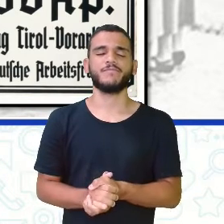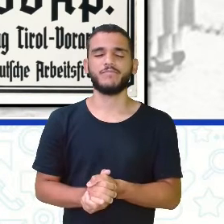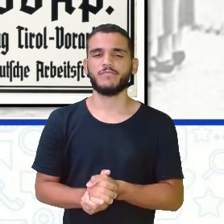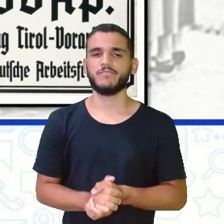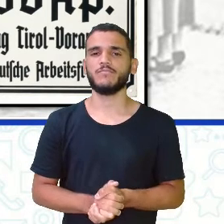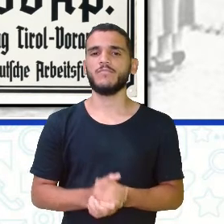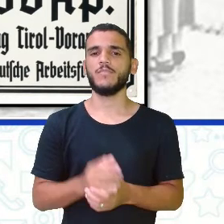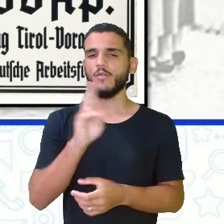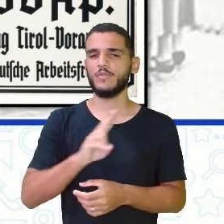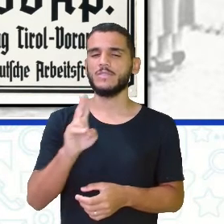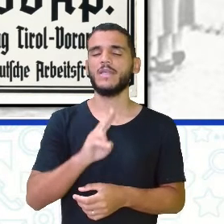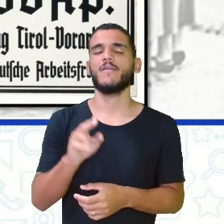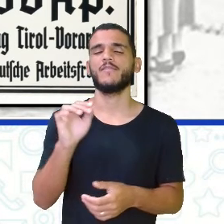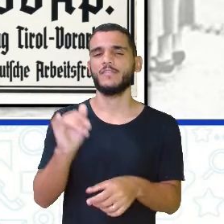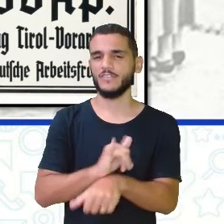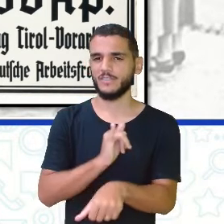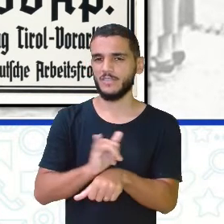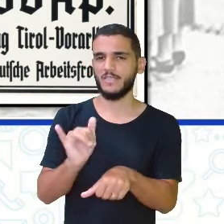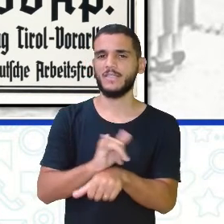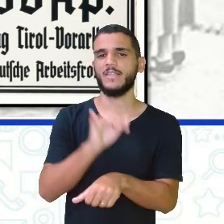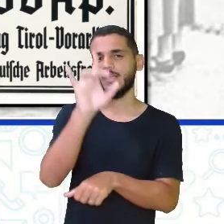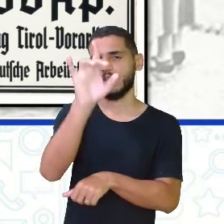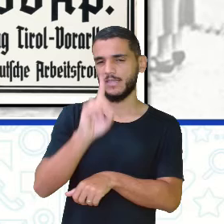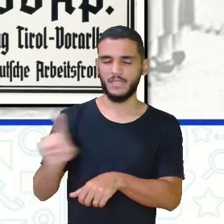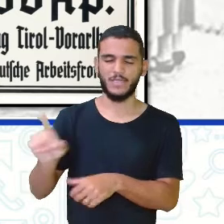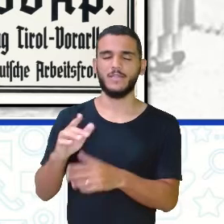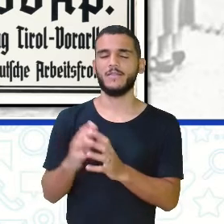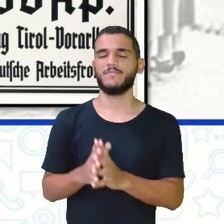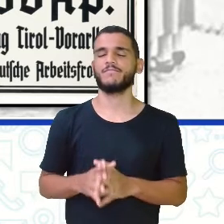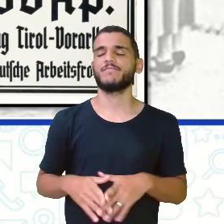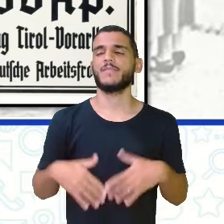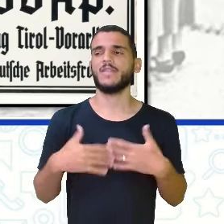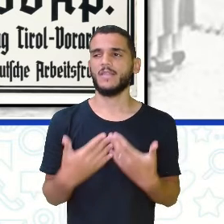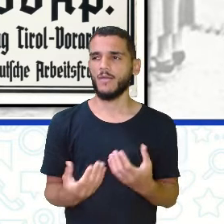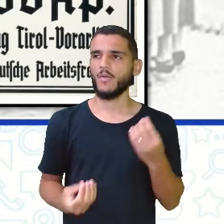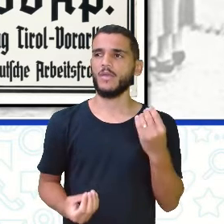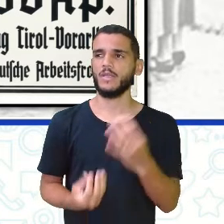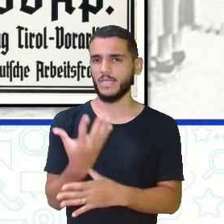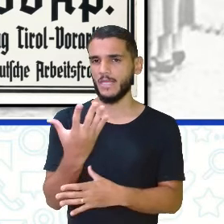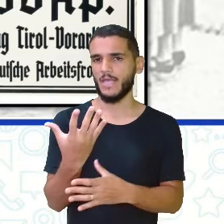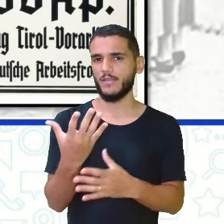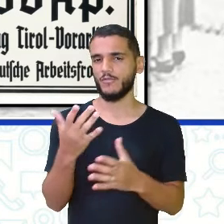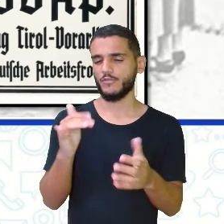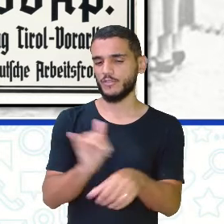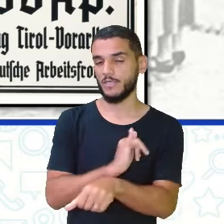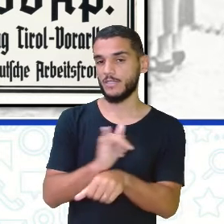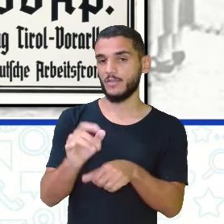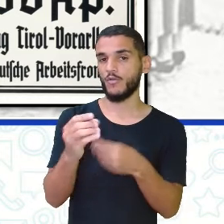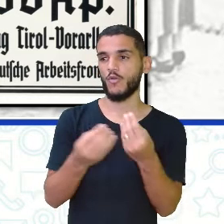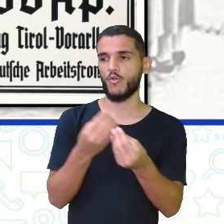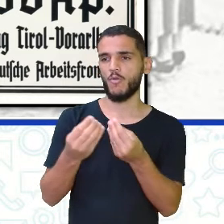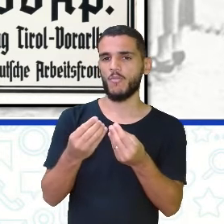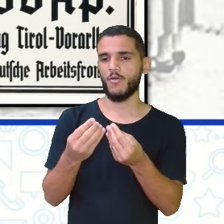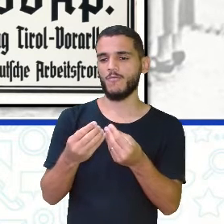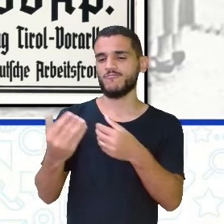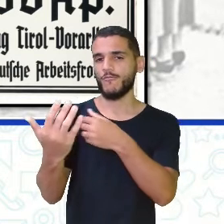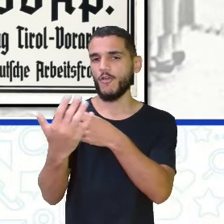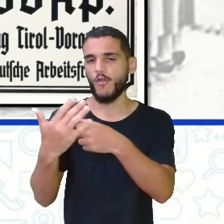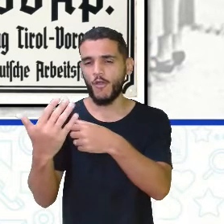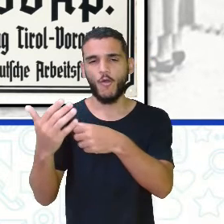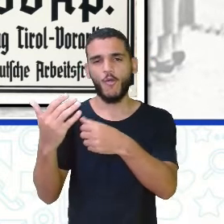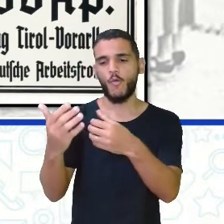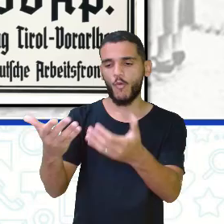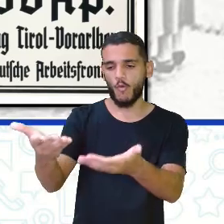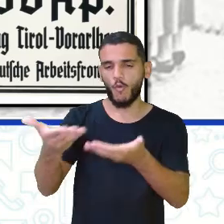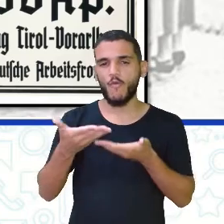de direita, né? Aí, foi criado como um meio para chamar os trabalhadores para longe do comunismo e